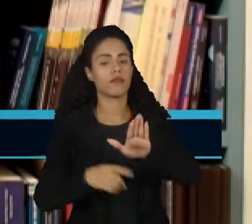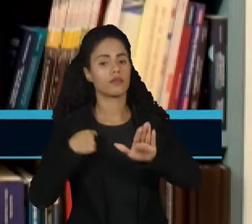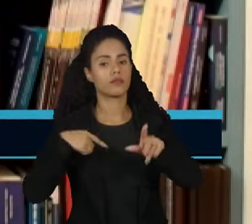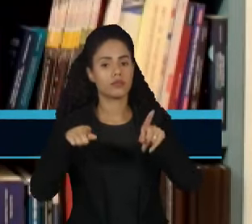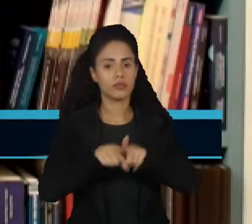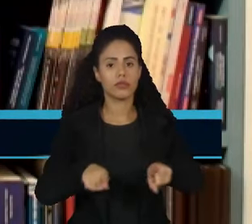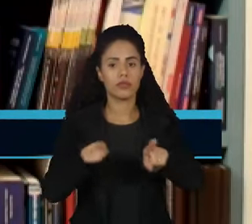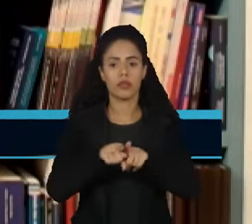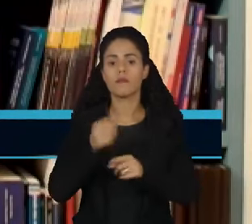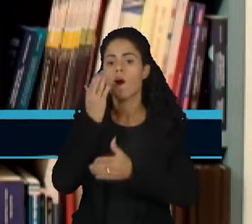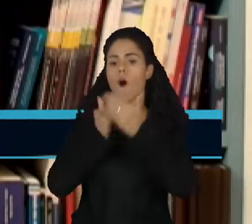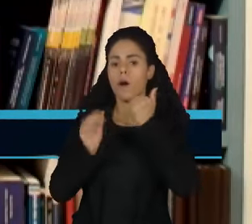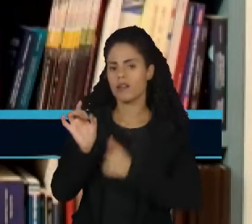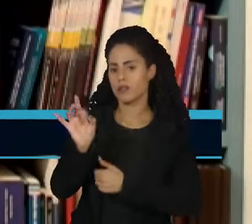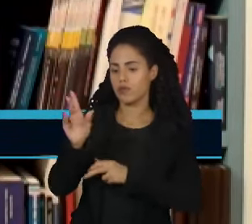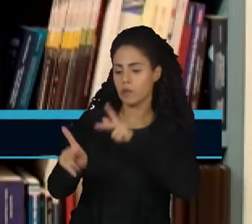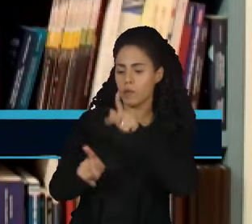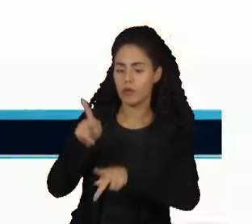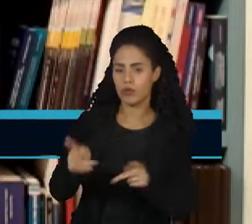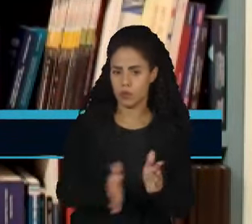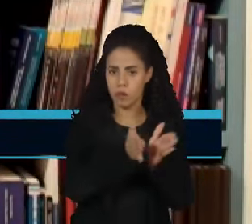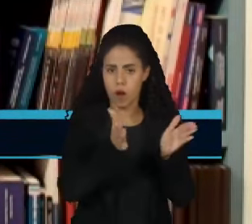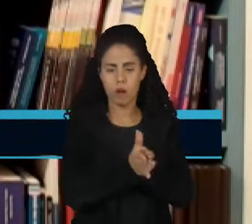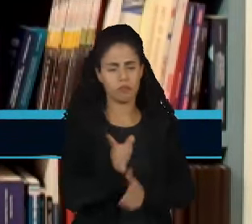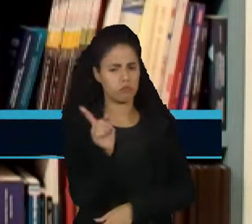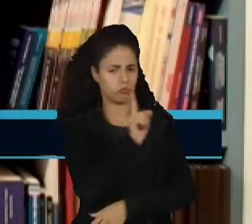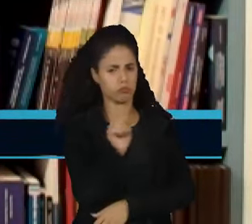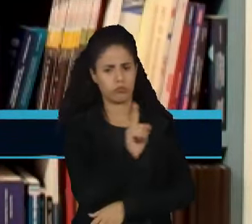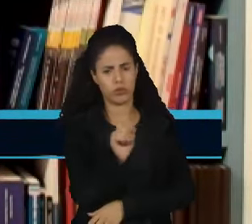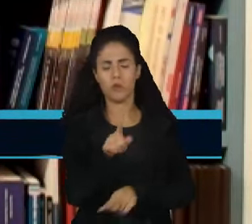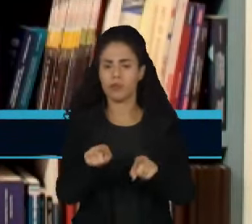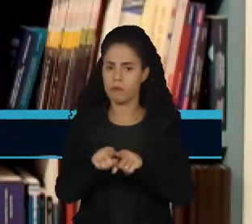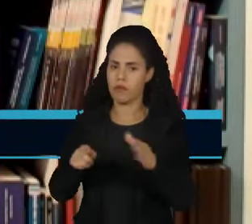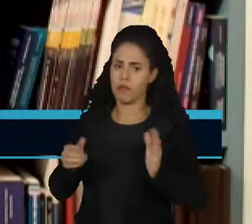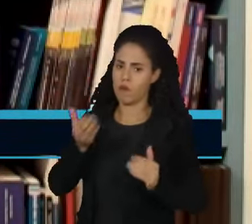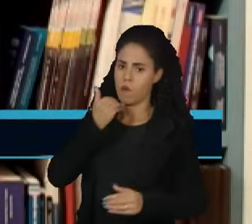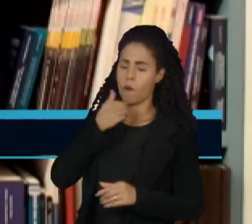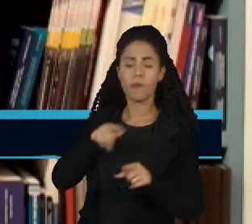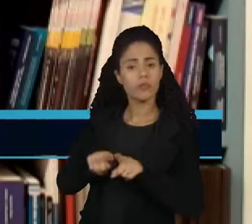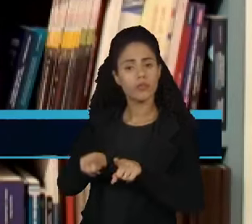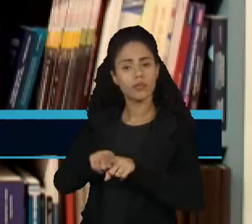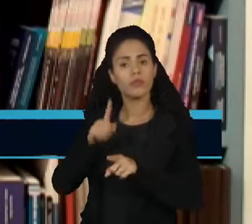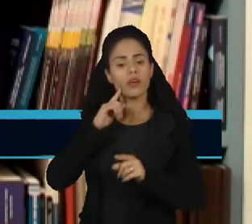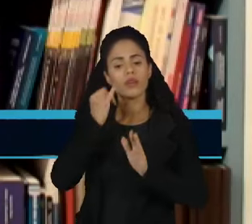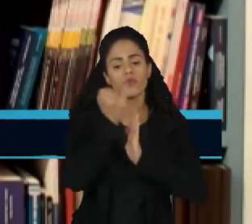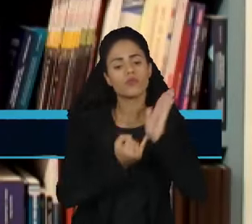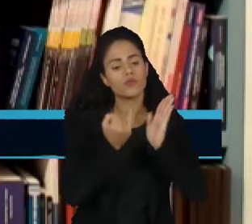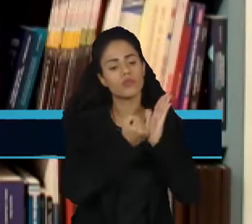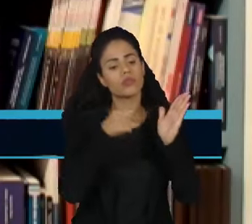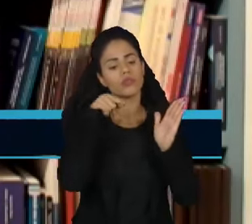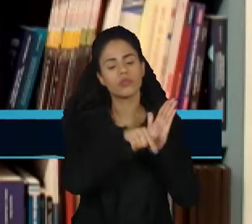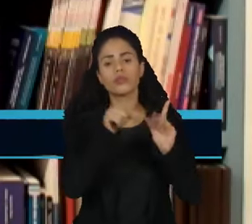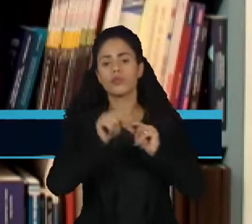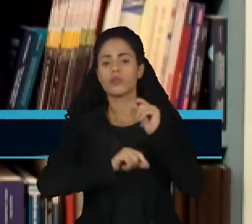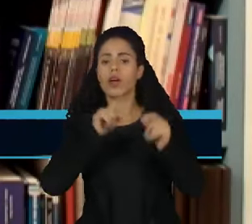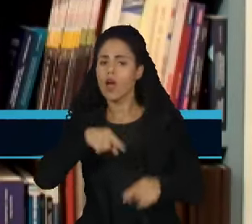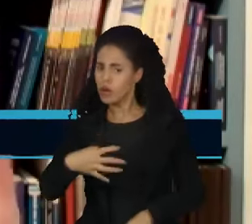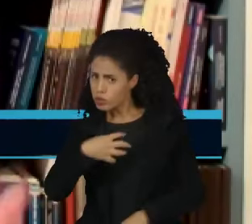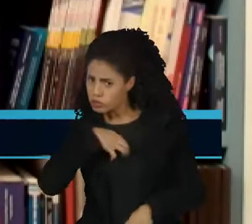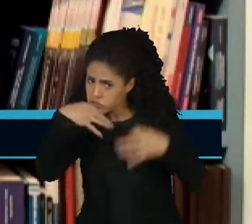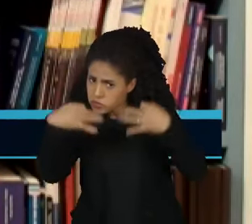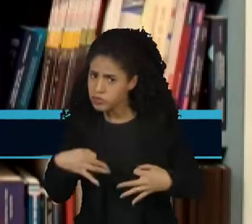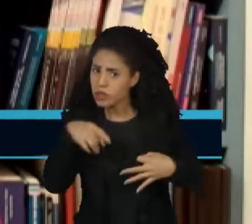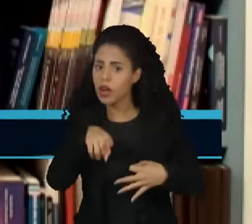são consumidos só pela população de baixa renda. Então, reduzir a carga tributária sobre esses bens não é a forma